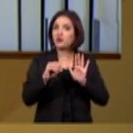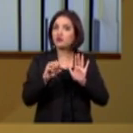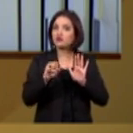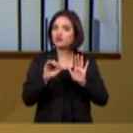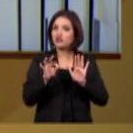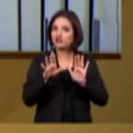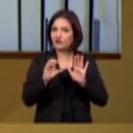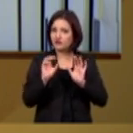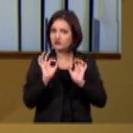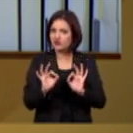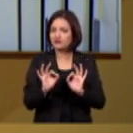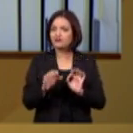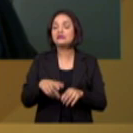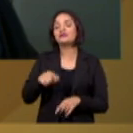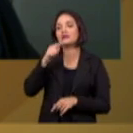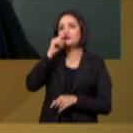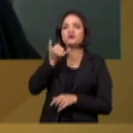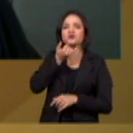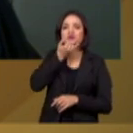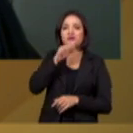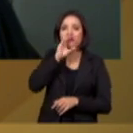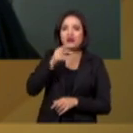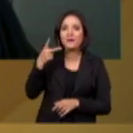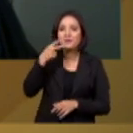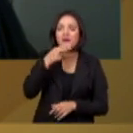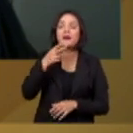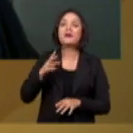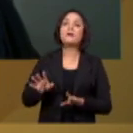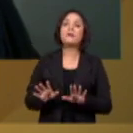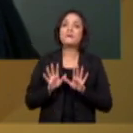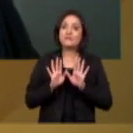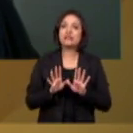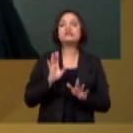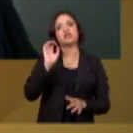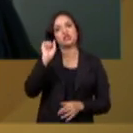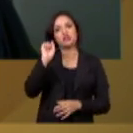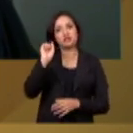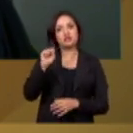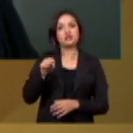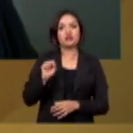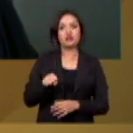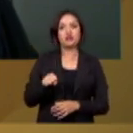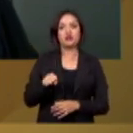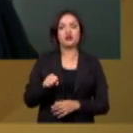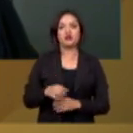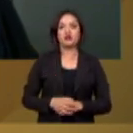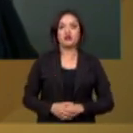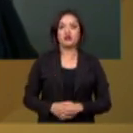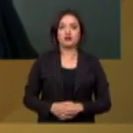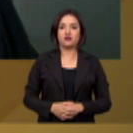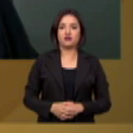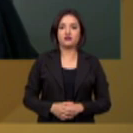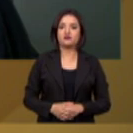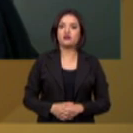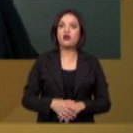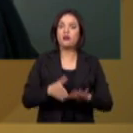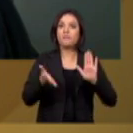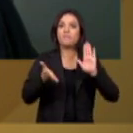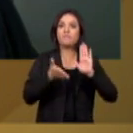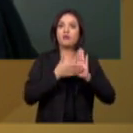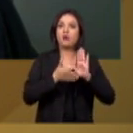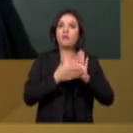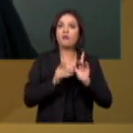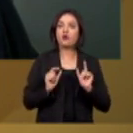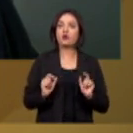não tem nada de pagamento e o exatamente isso que a imposição continua